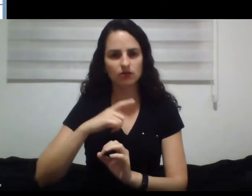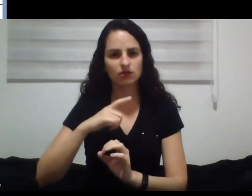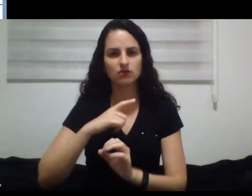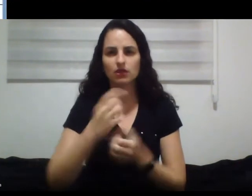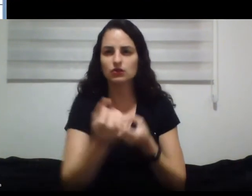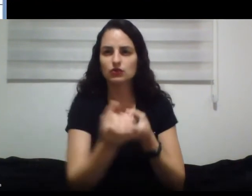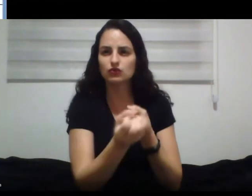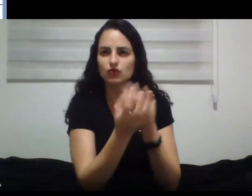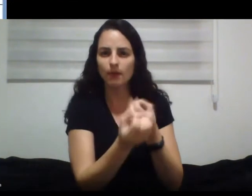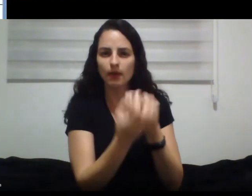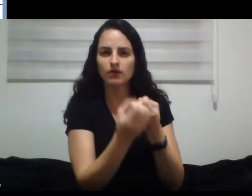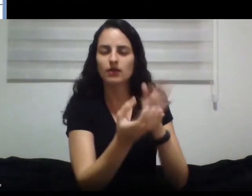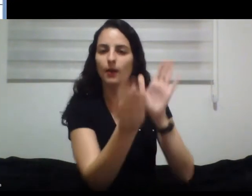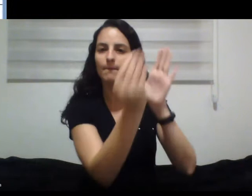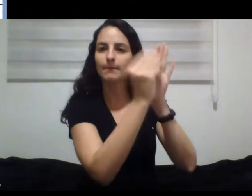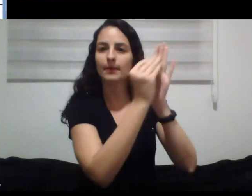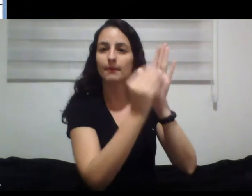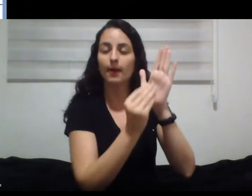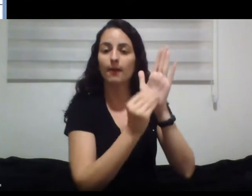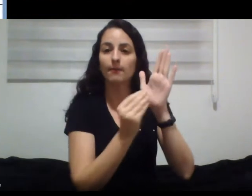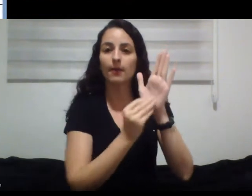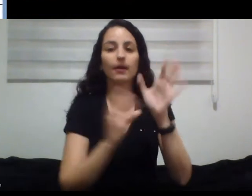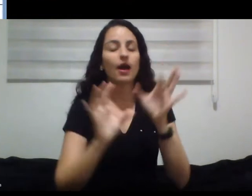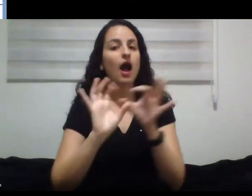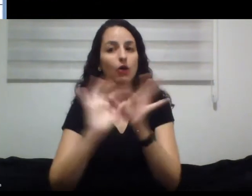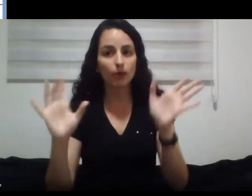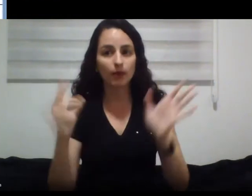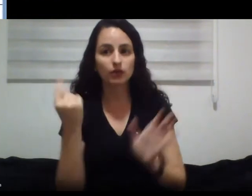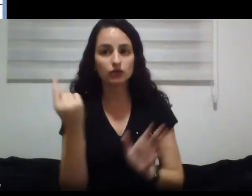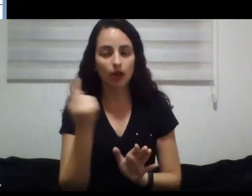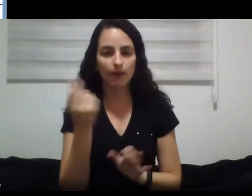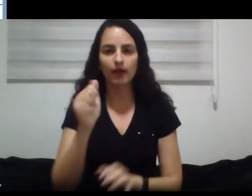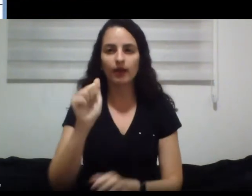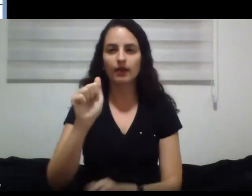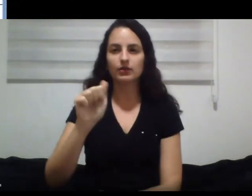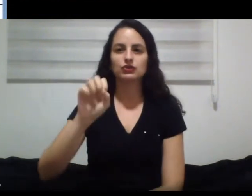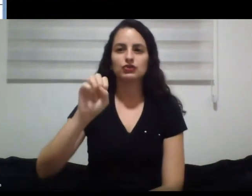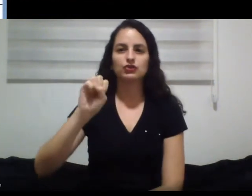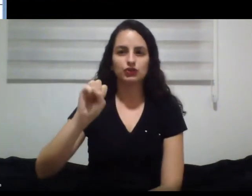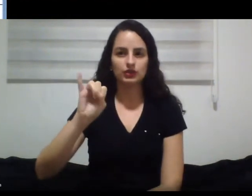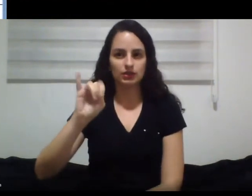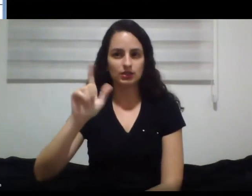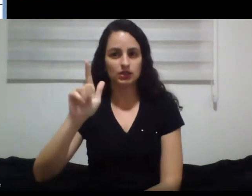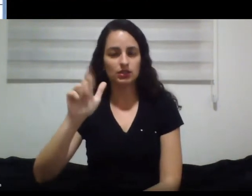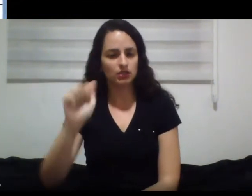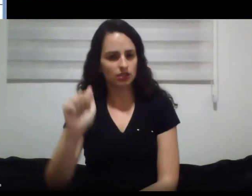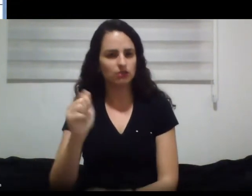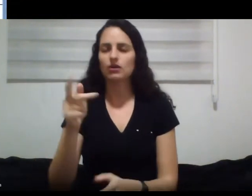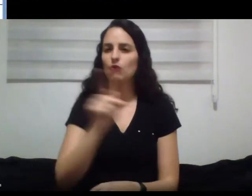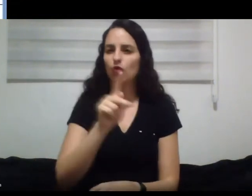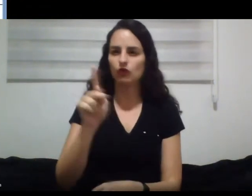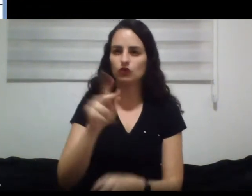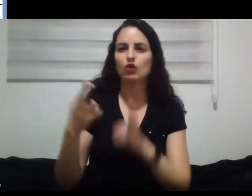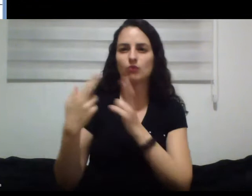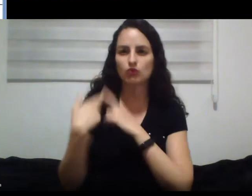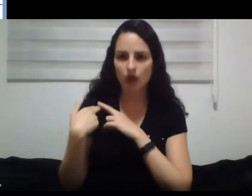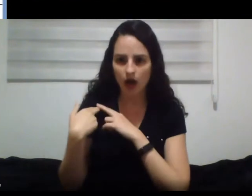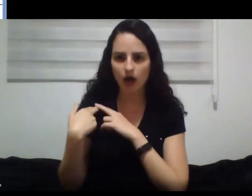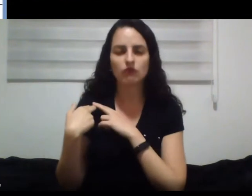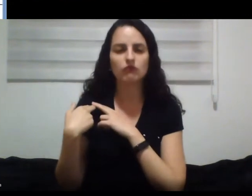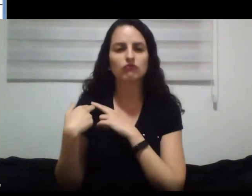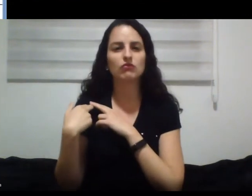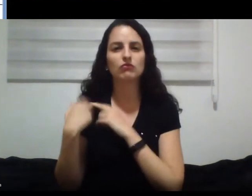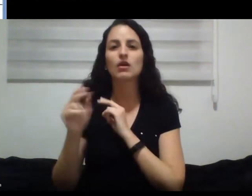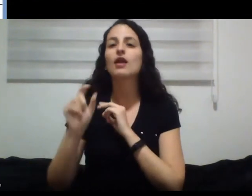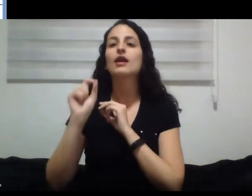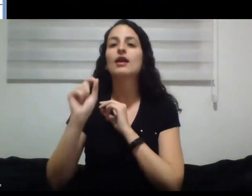Tá ótimo. Qualquer coisa, se vocês quiserem acompanhar, eu deixei o link no chat, tá bom? Então, os professores idosos podem